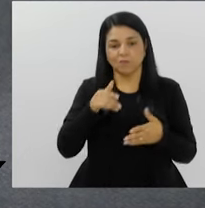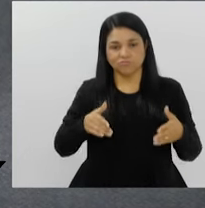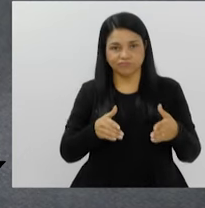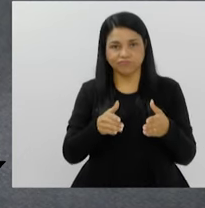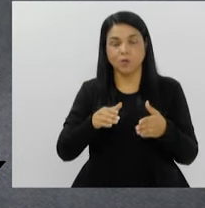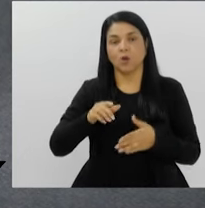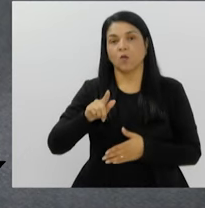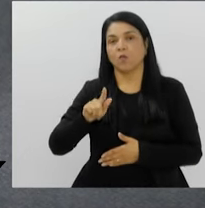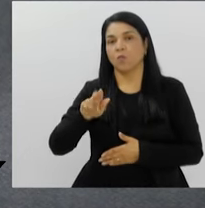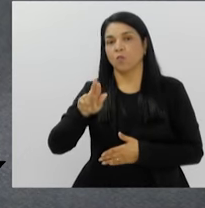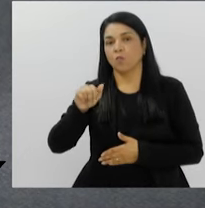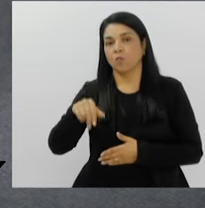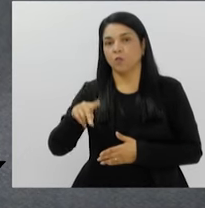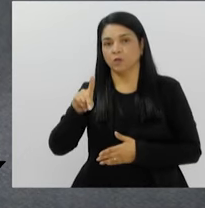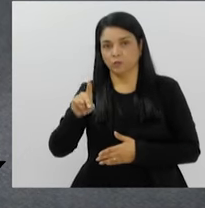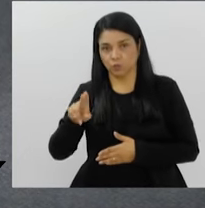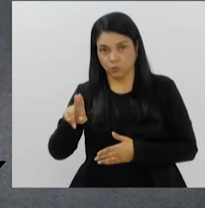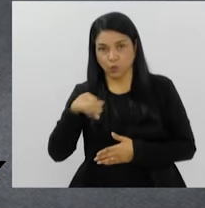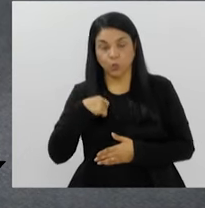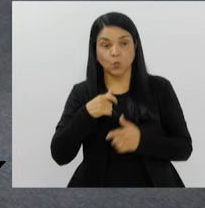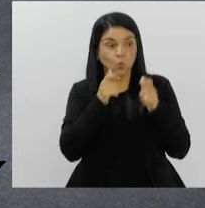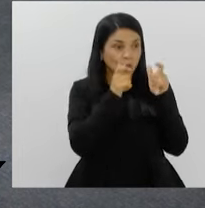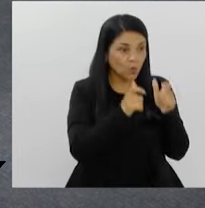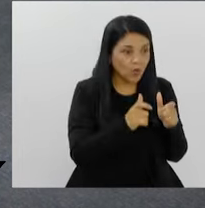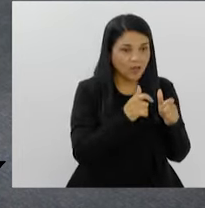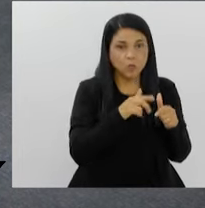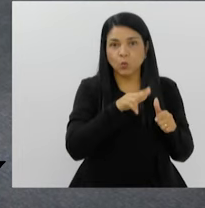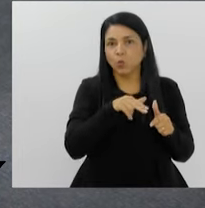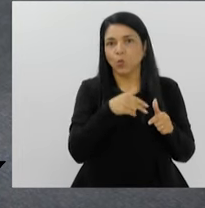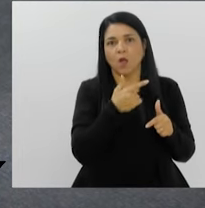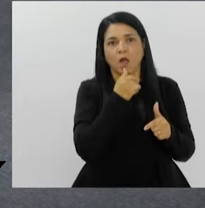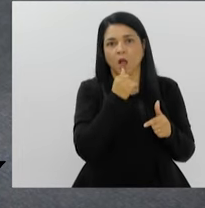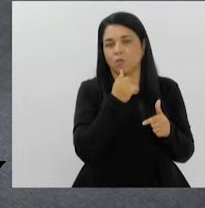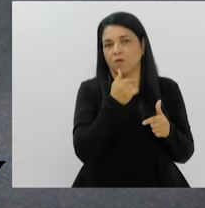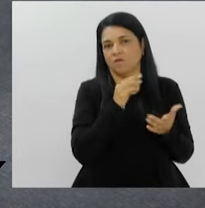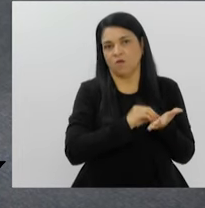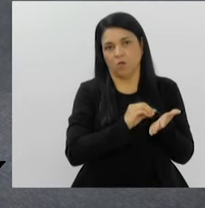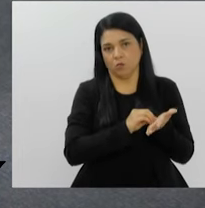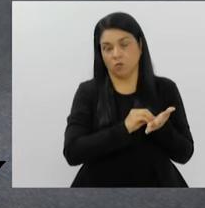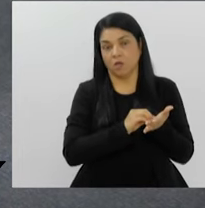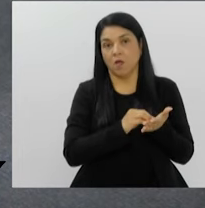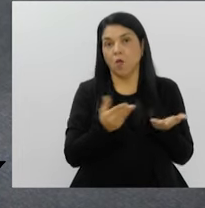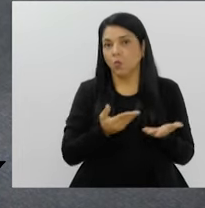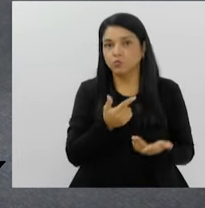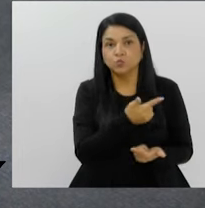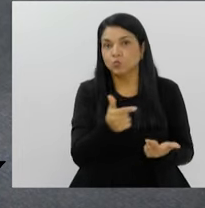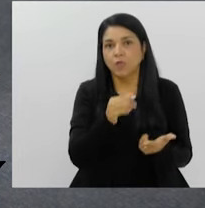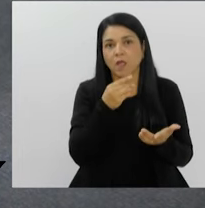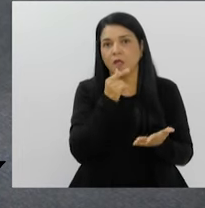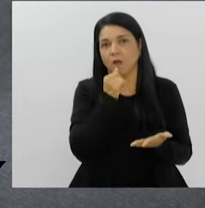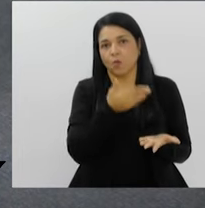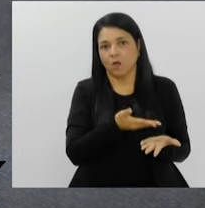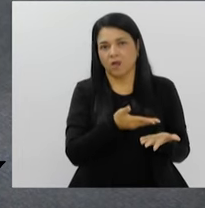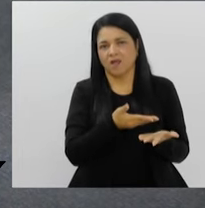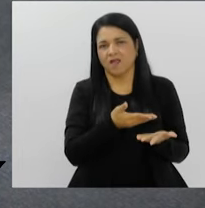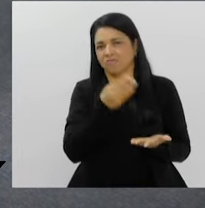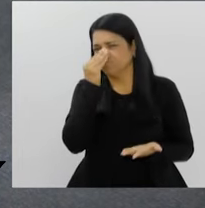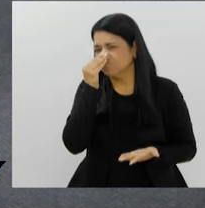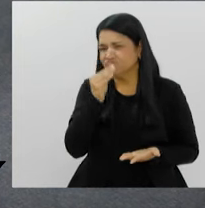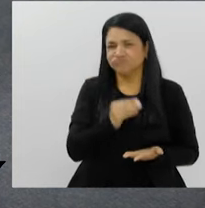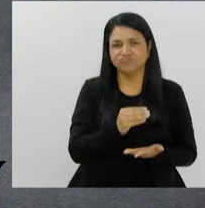onde locais que nunca faltou água, hoje está sem água. Então, assim, é um descaso com a população iguaçuana